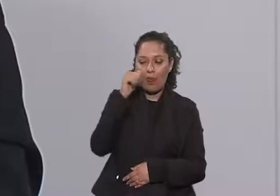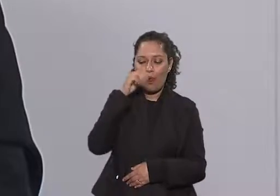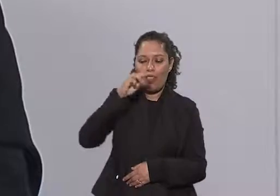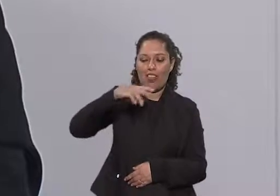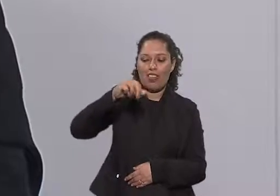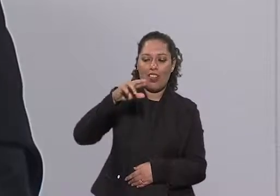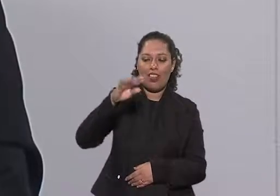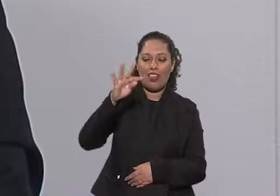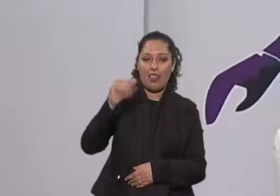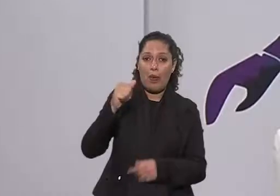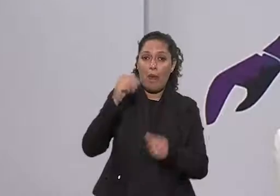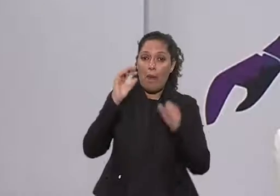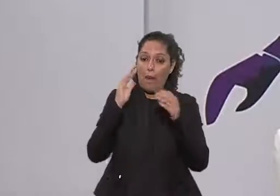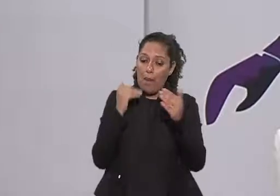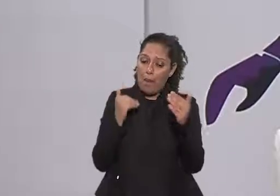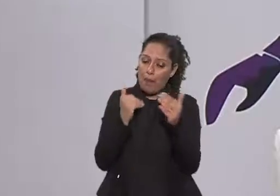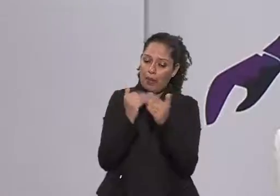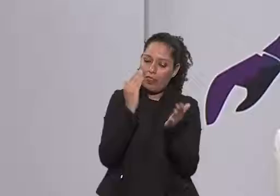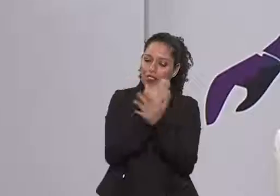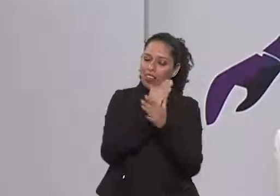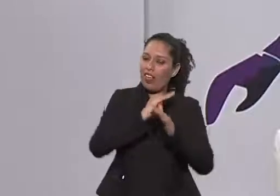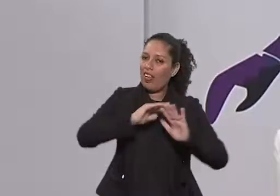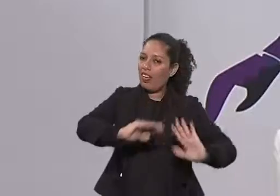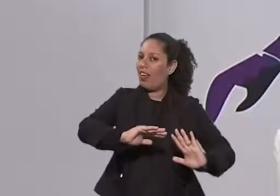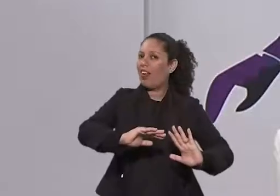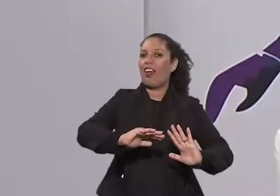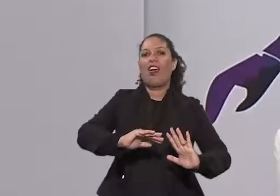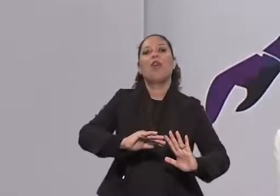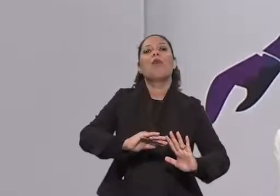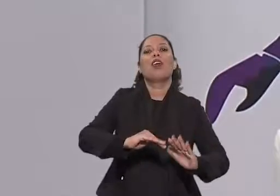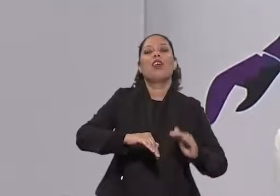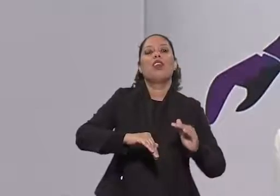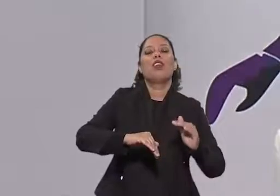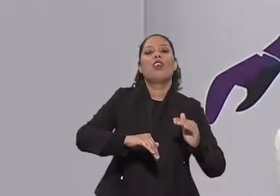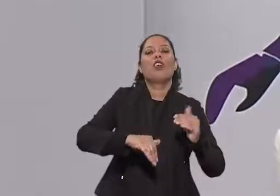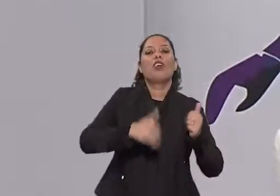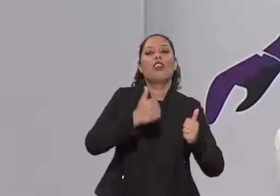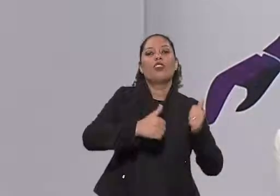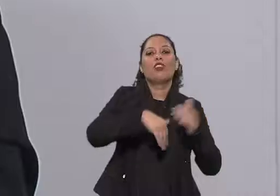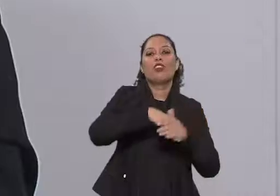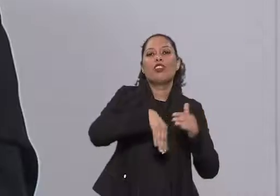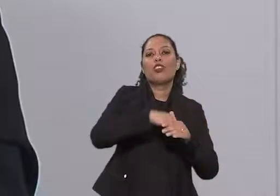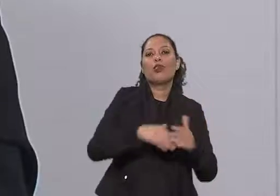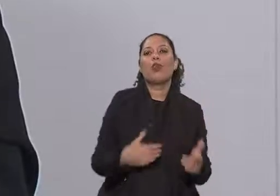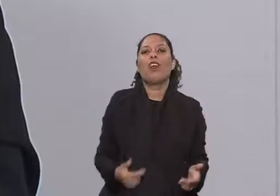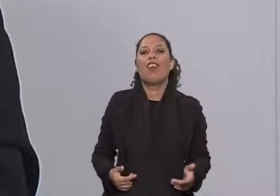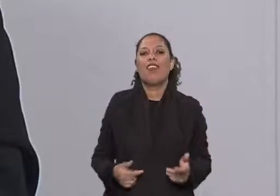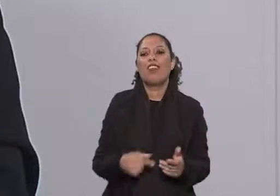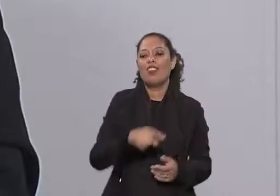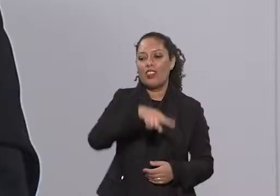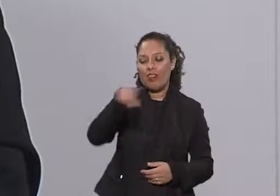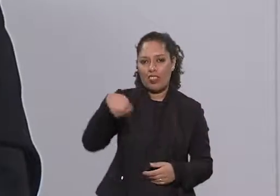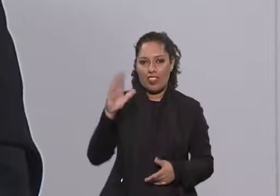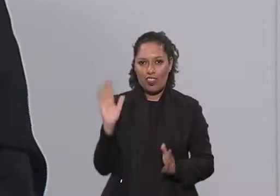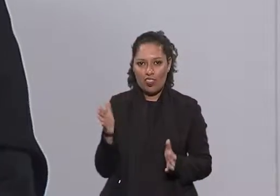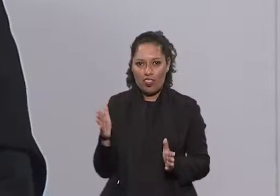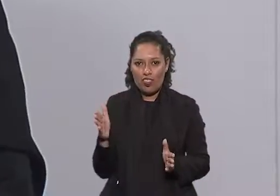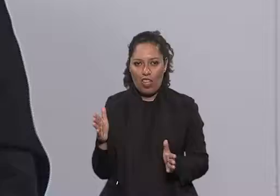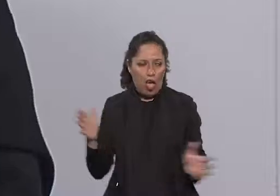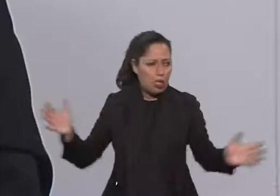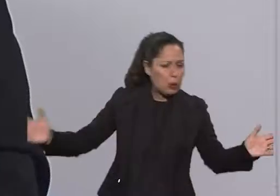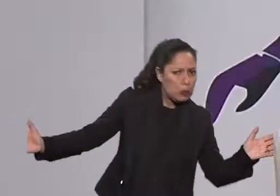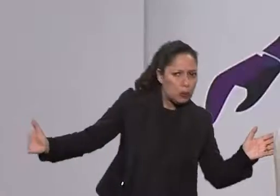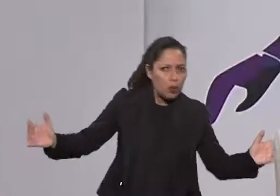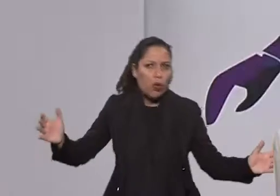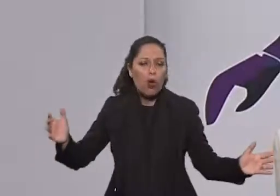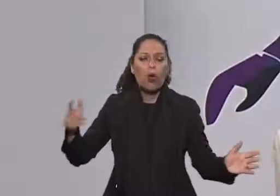aposentar apesar de ela ser atacante e lateral né jogar às 11 até no gol também já jogou